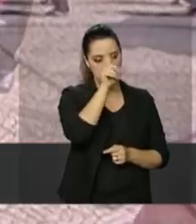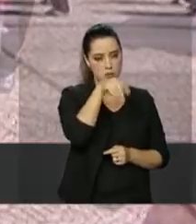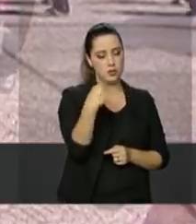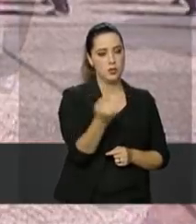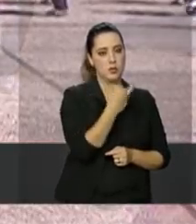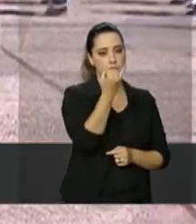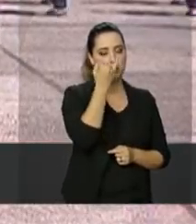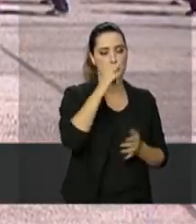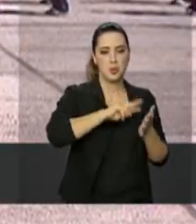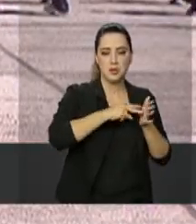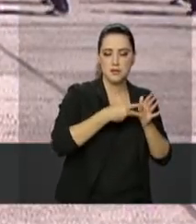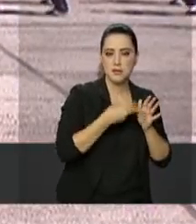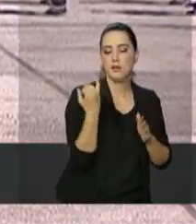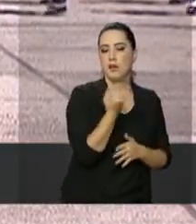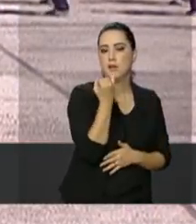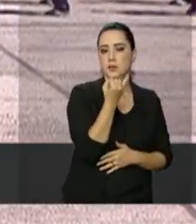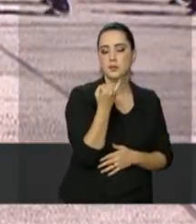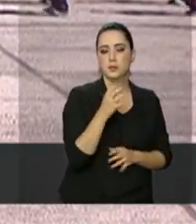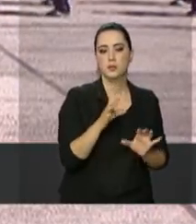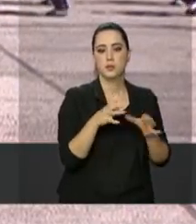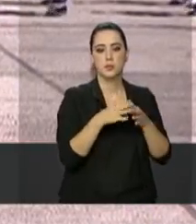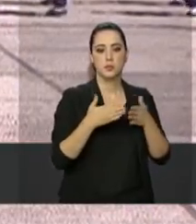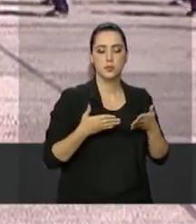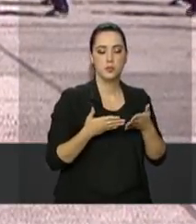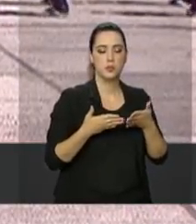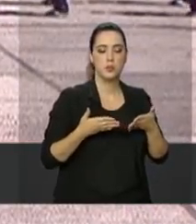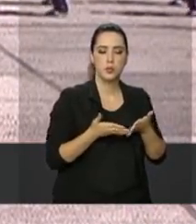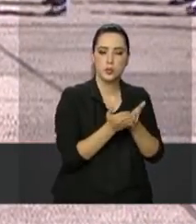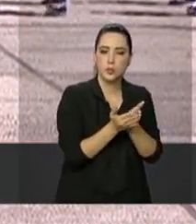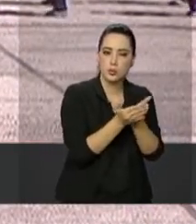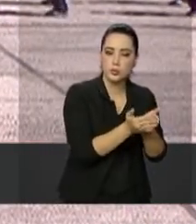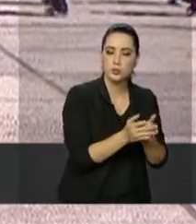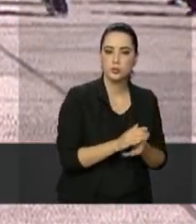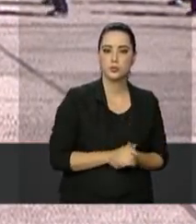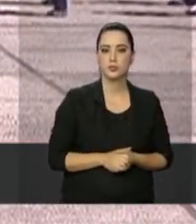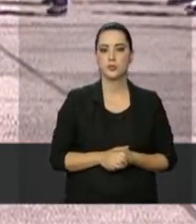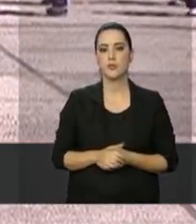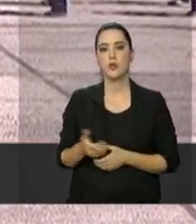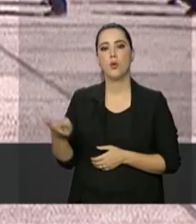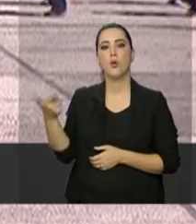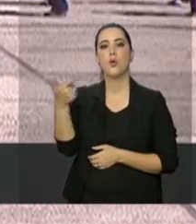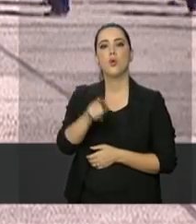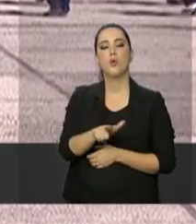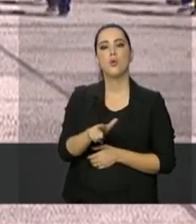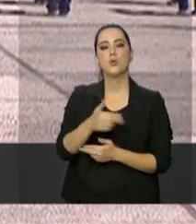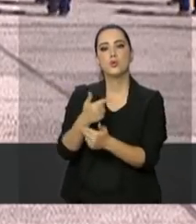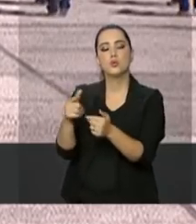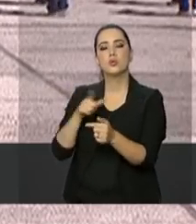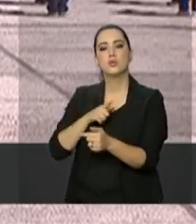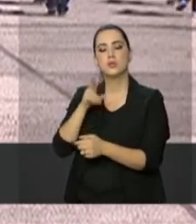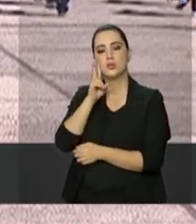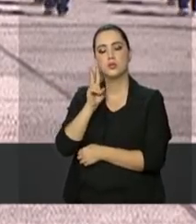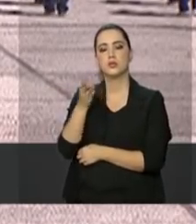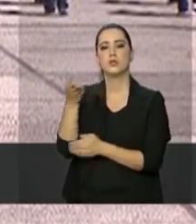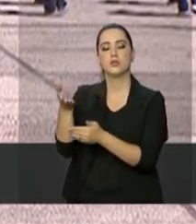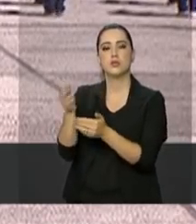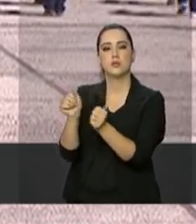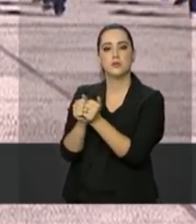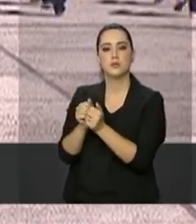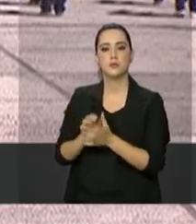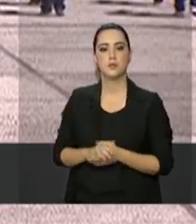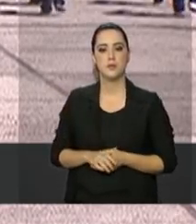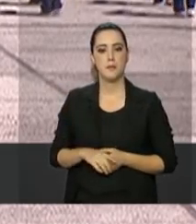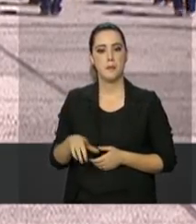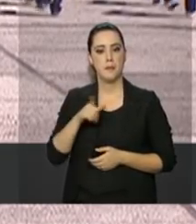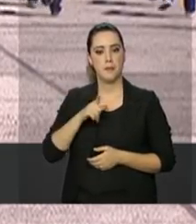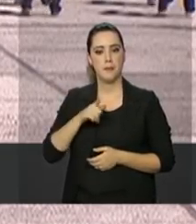bastante significativa para o Corpo de Fuzileiros Navais. Quais são os outros instrumentos que a gente vê ali? Nós